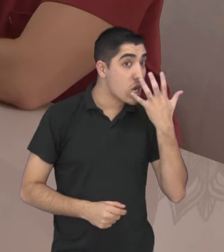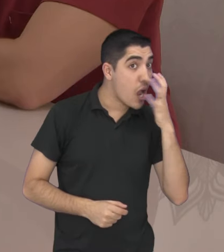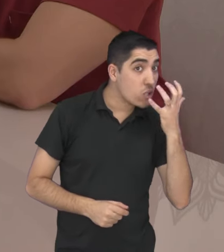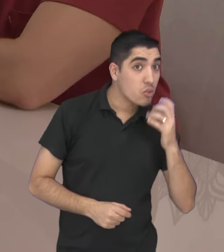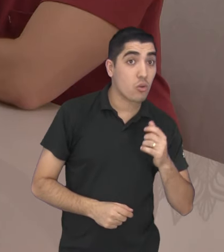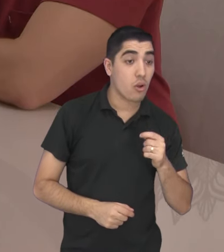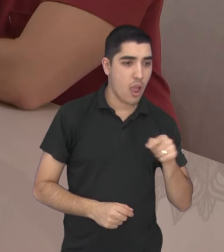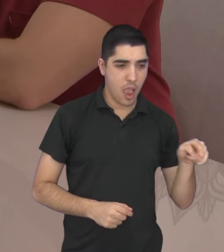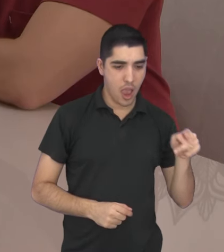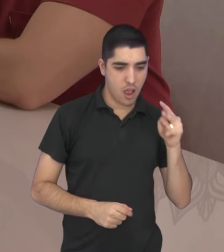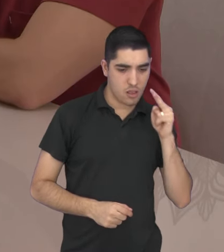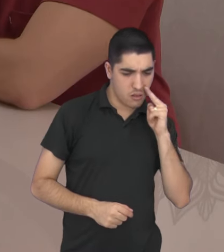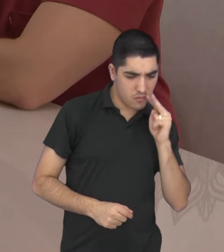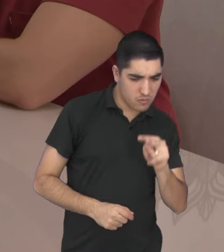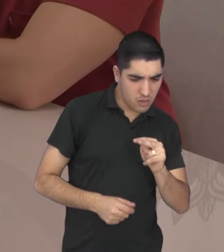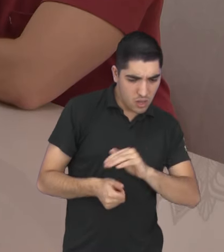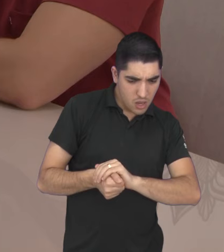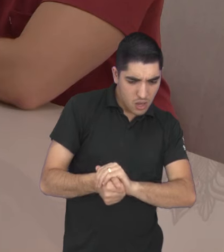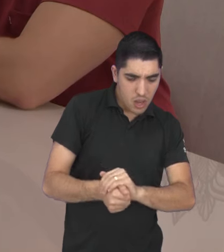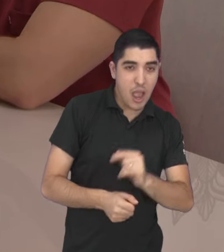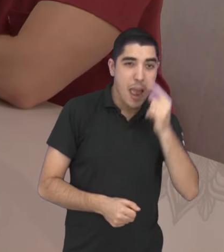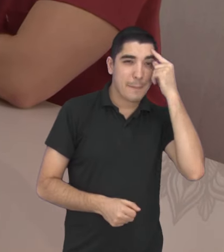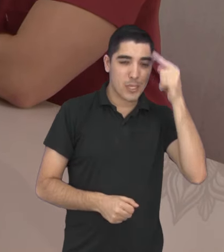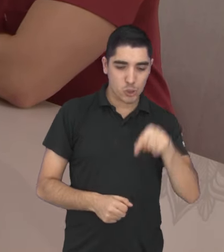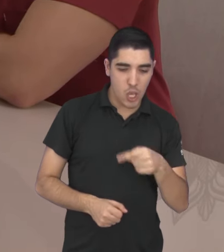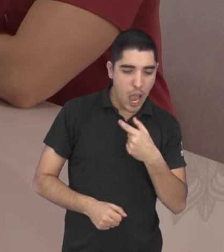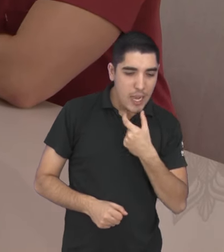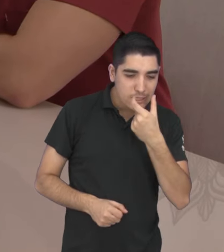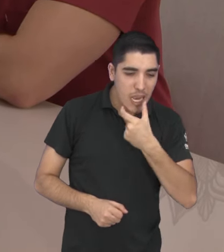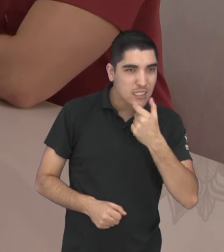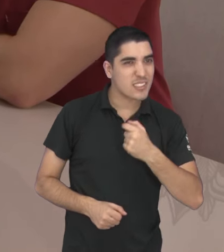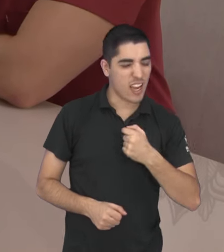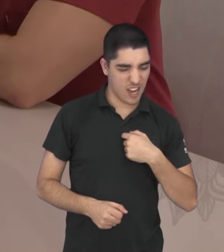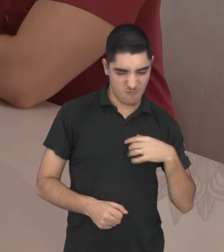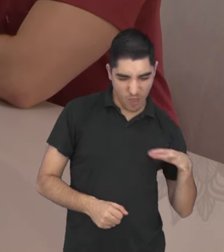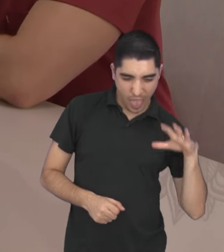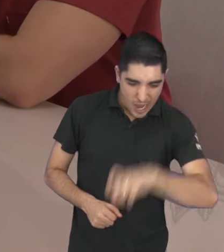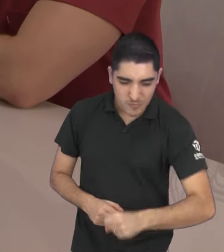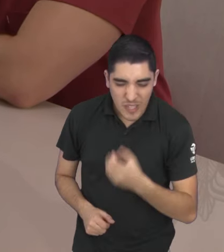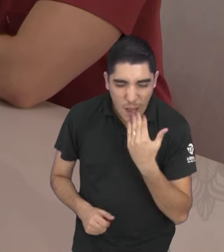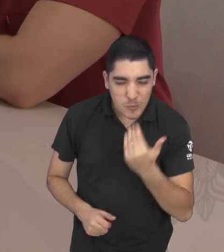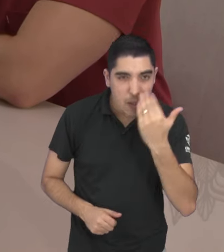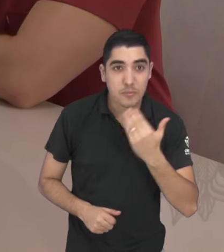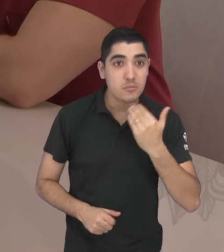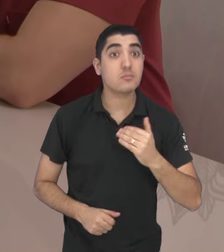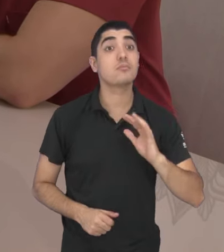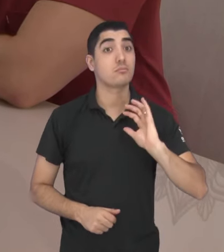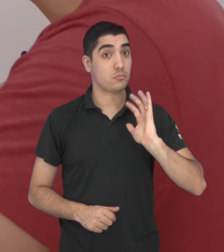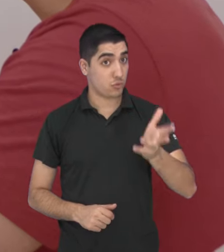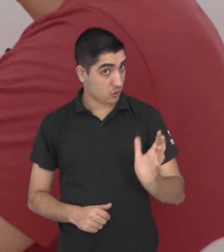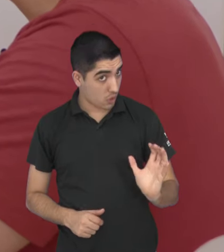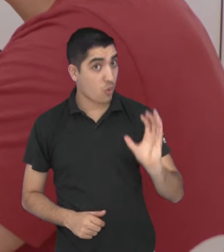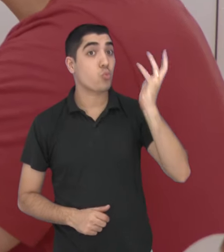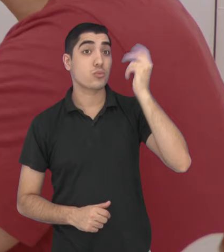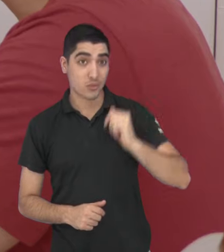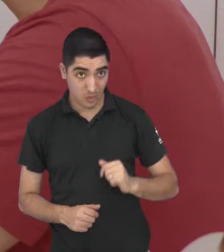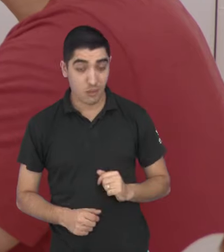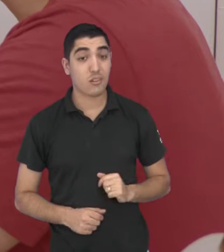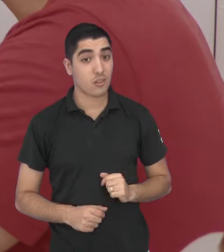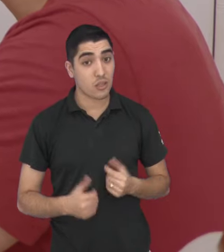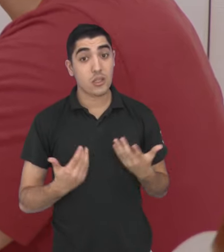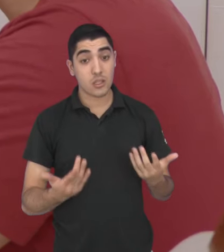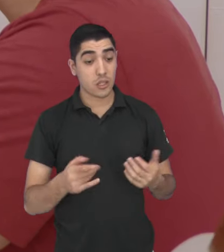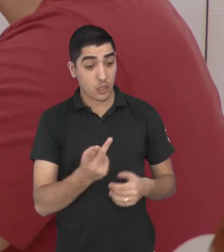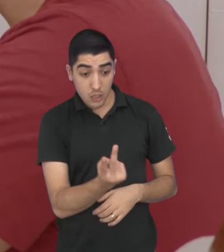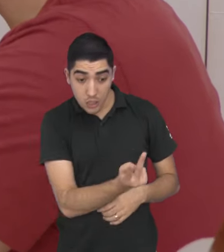Ele simplesmente achou que o jabuti era uma bolacha e resolveu mastigar o jabuti. Meu Deus do céu. E acontece. E eram indivíduos